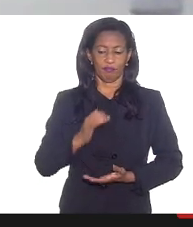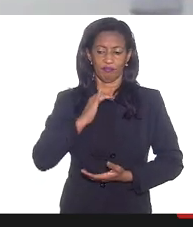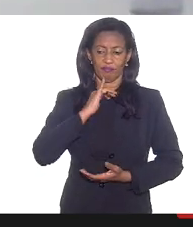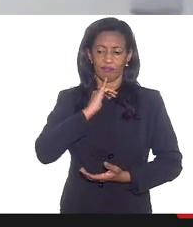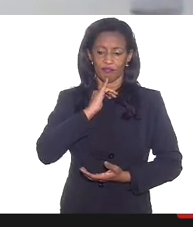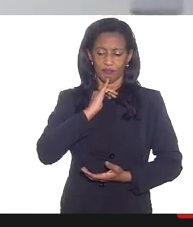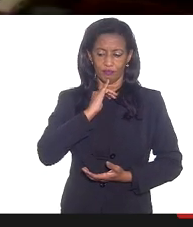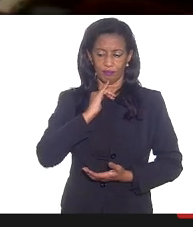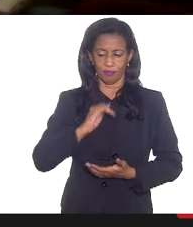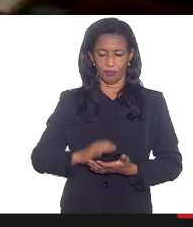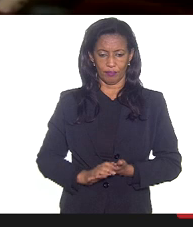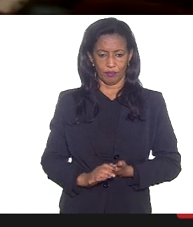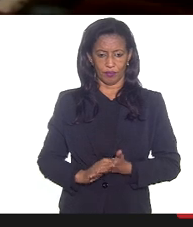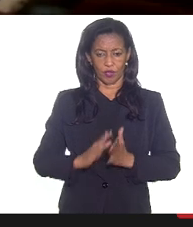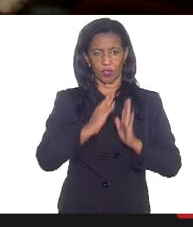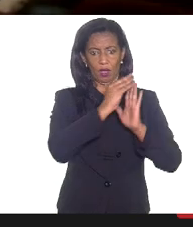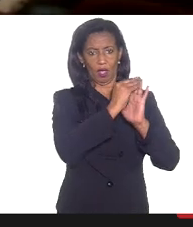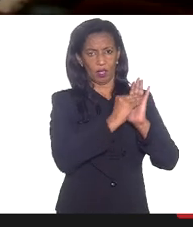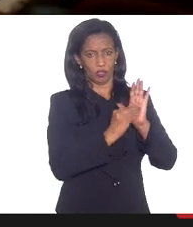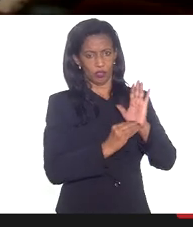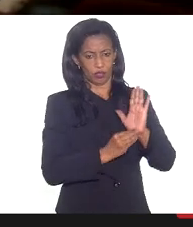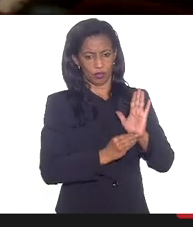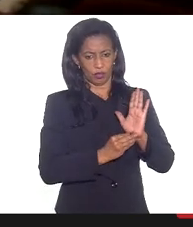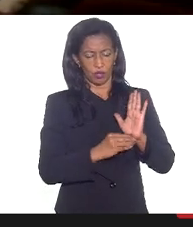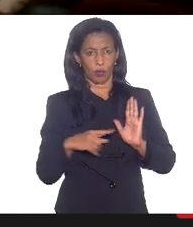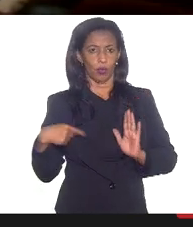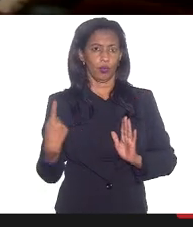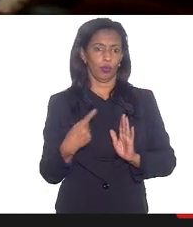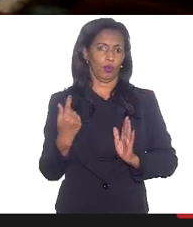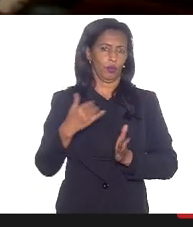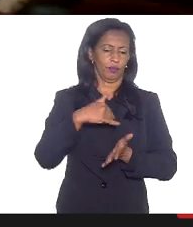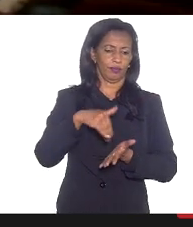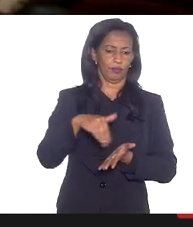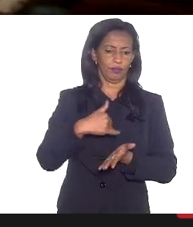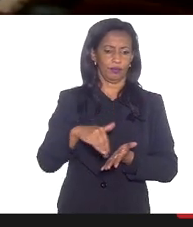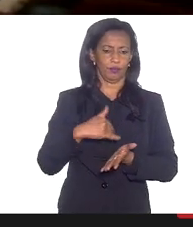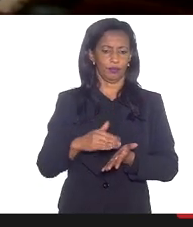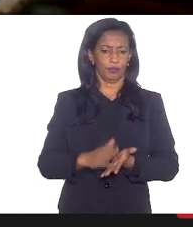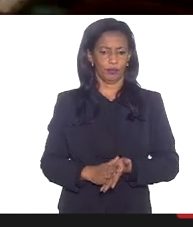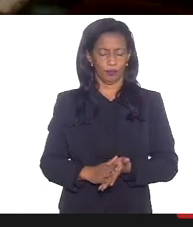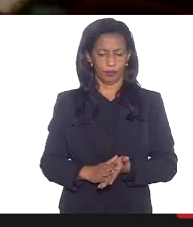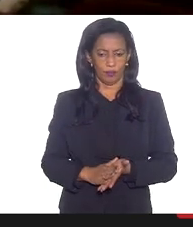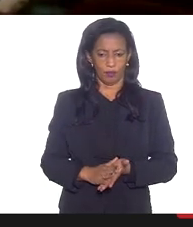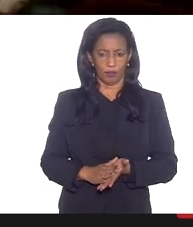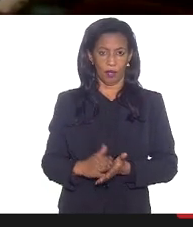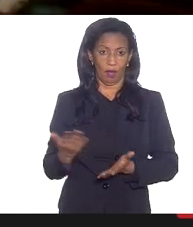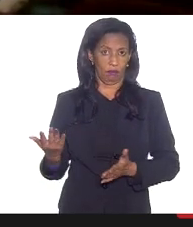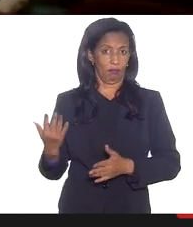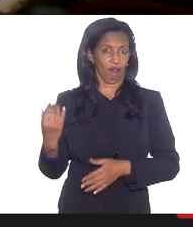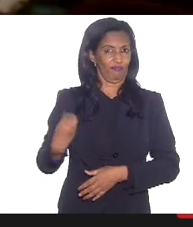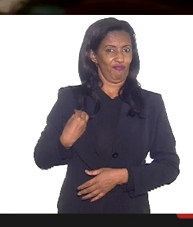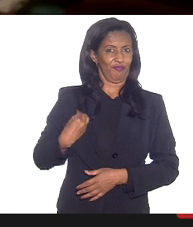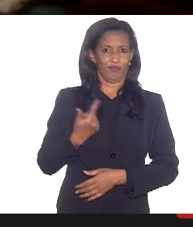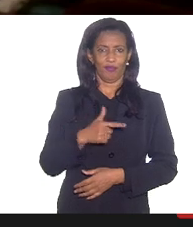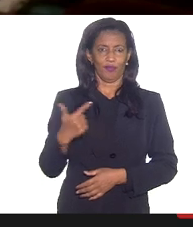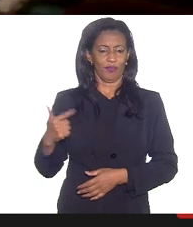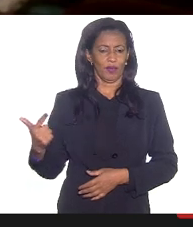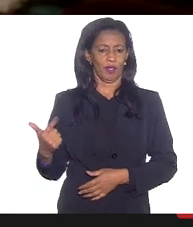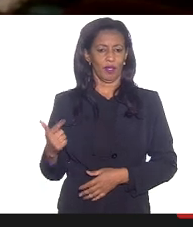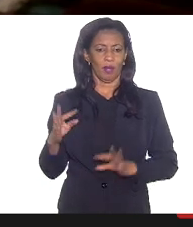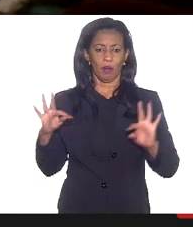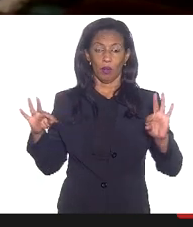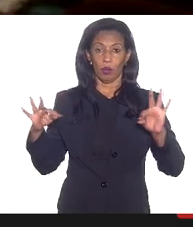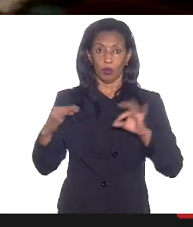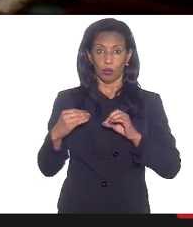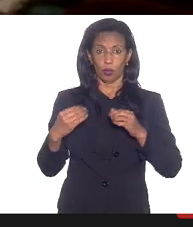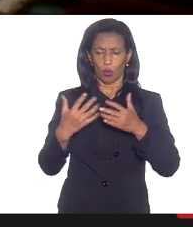infelizmente, por uma questão de agenda, o nosso secretário não pôde estar presente, mas colocou aqui todo o